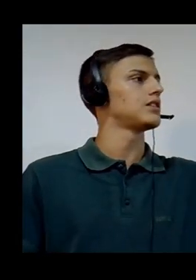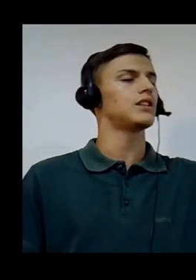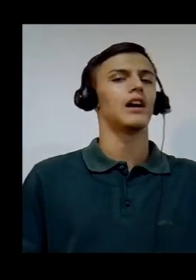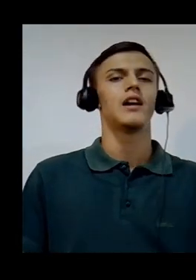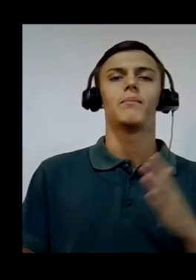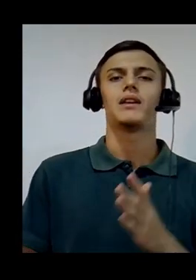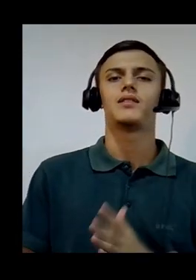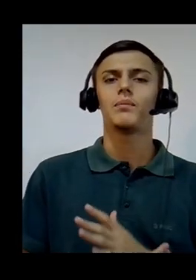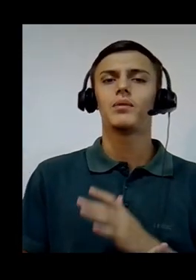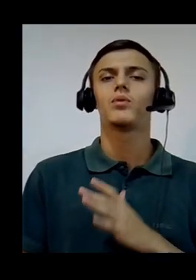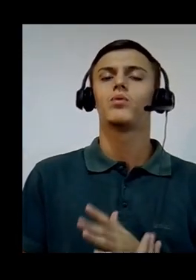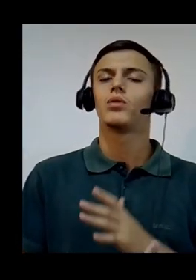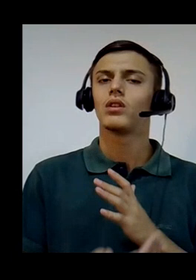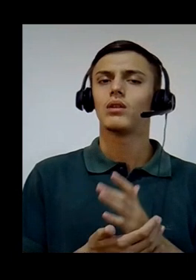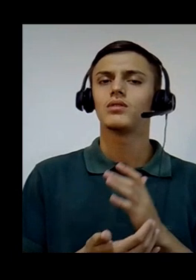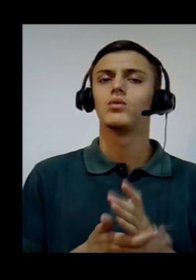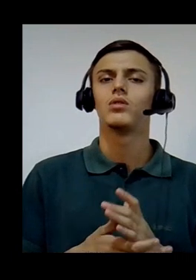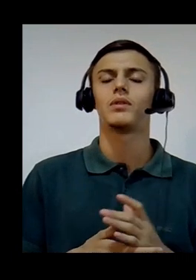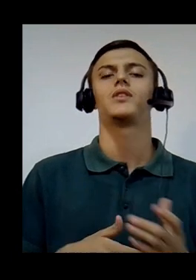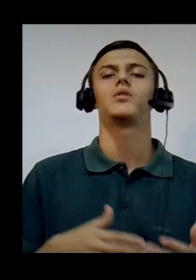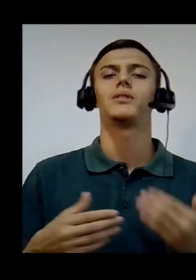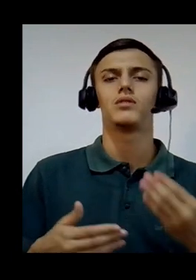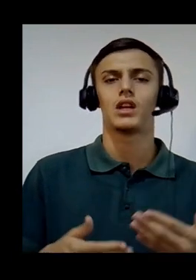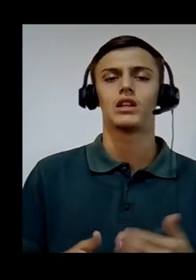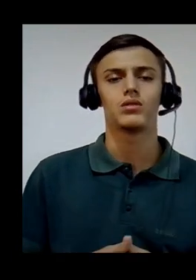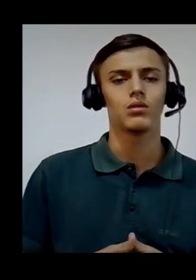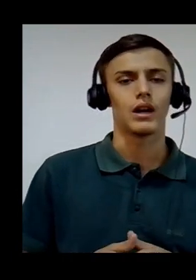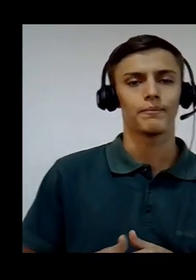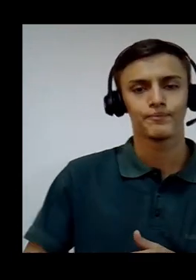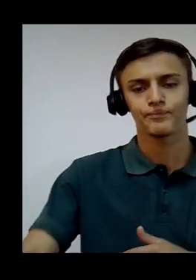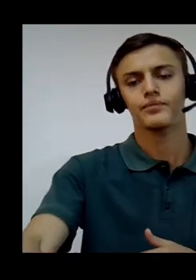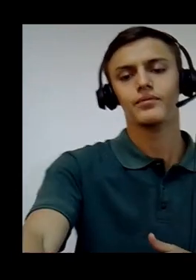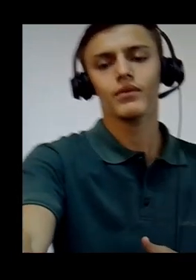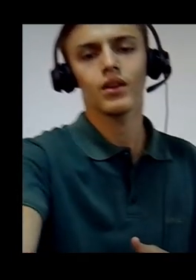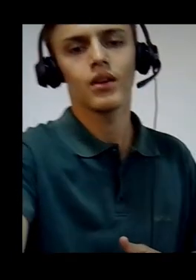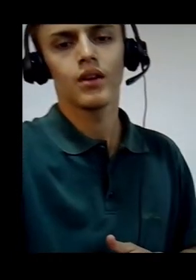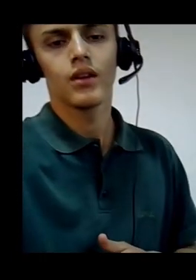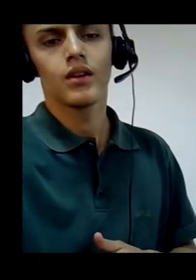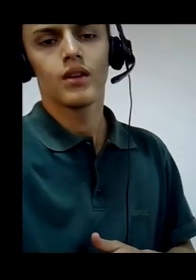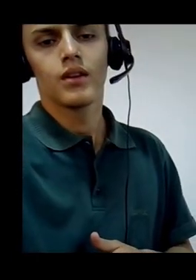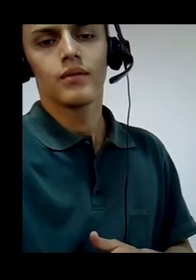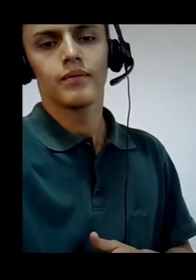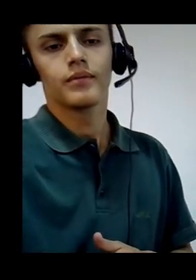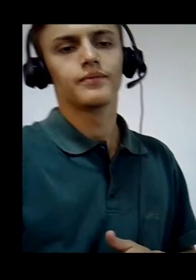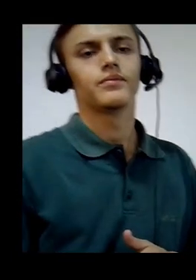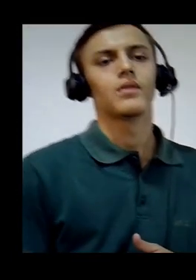bolso e volta a transitar. Mas sempre procura um local seguro para fazer o manuseio ali do celular.